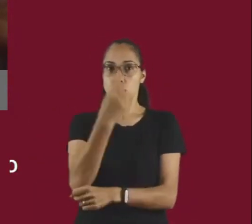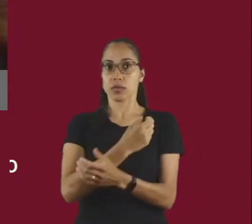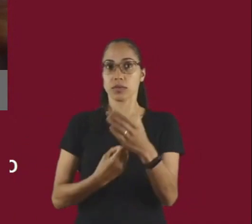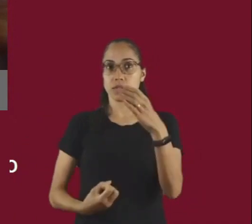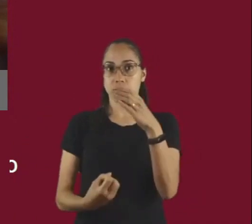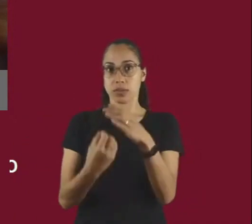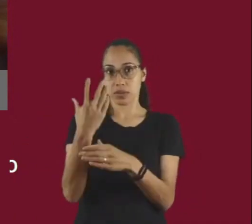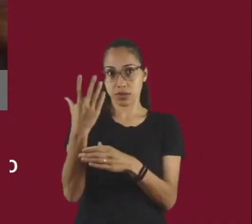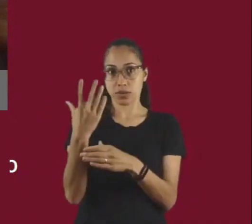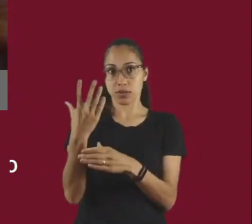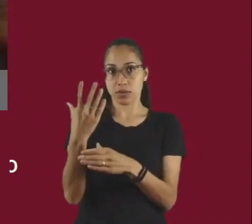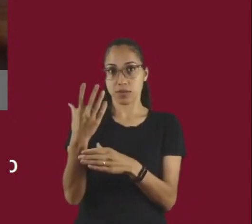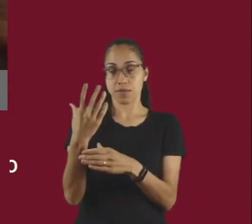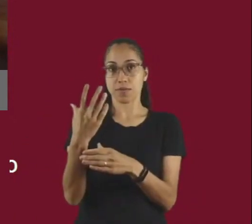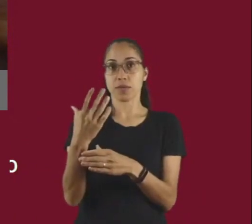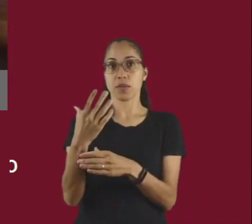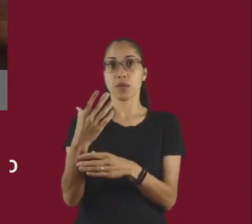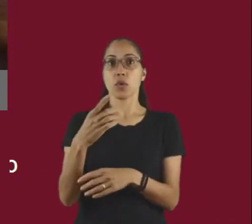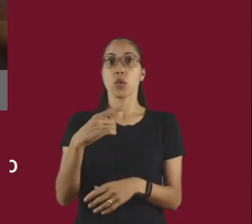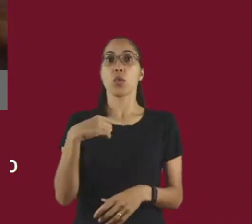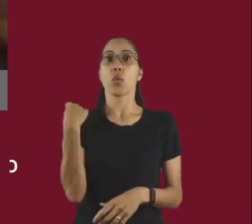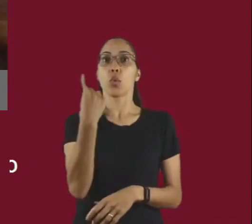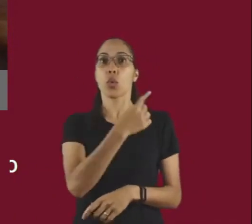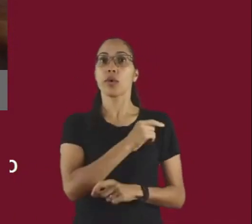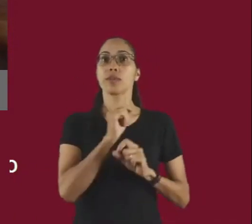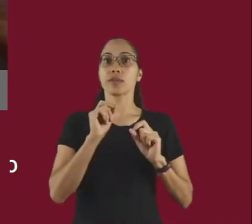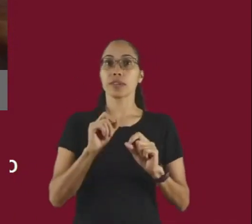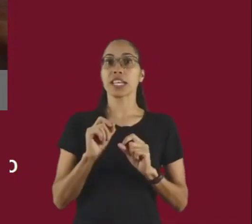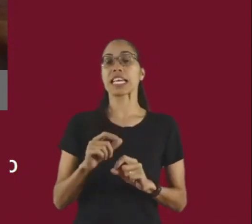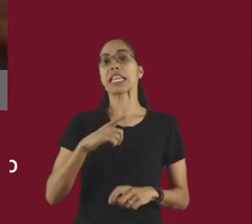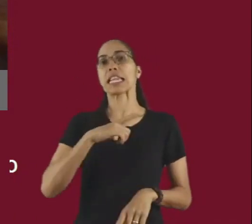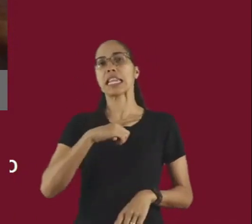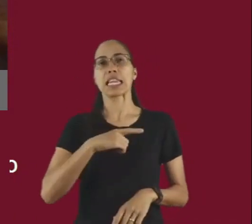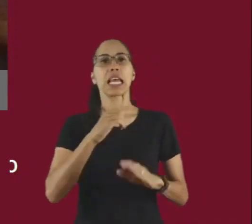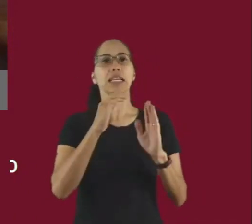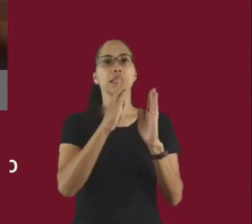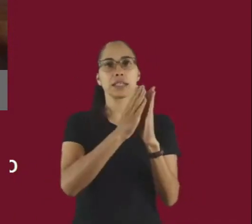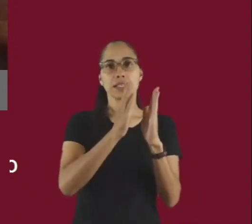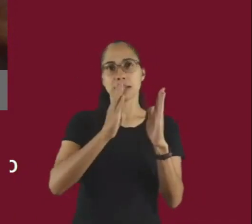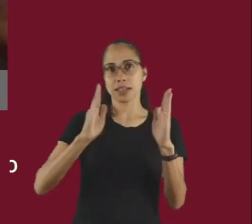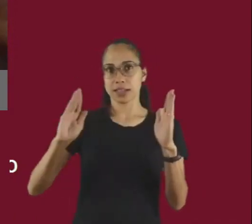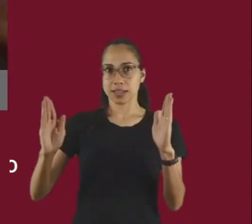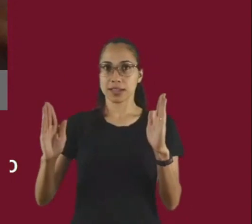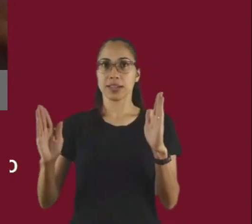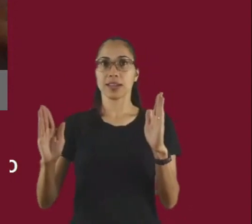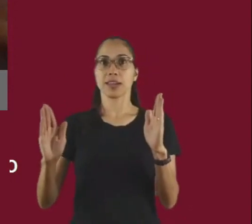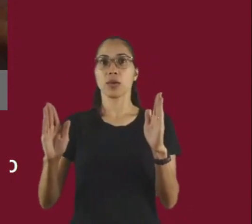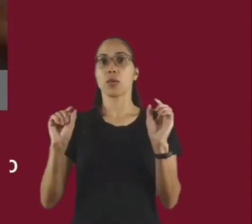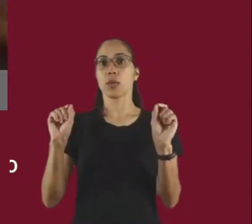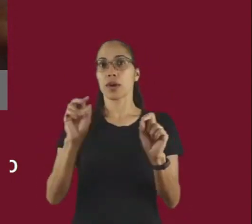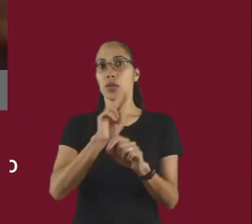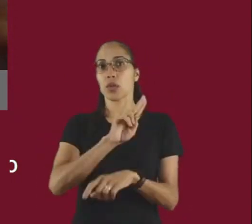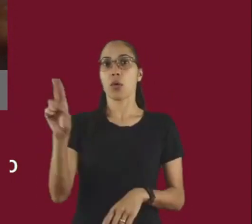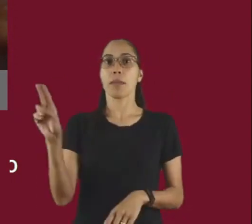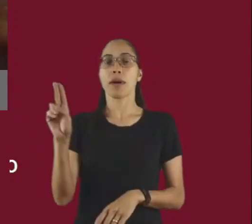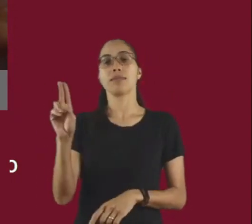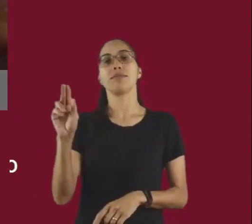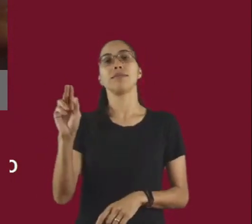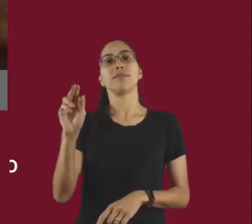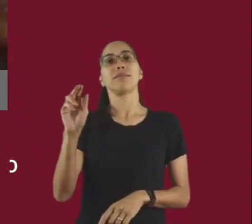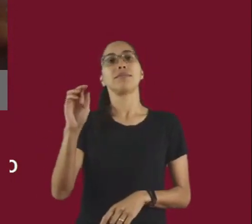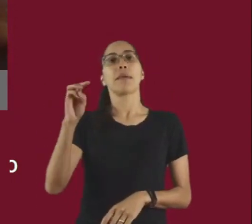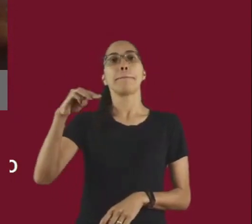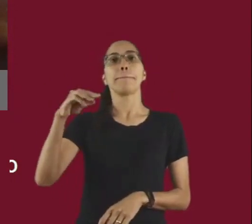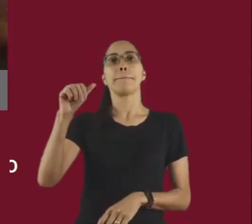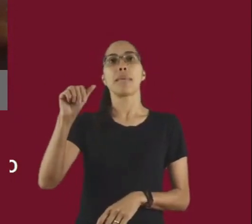isso está no nosso manifesto. E a gente tem uma série que se chama Mais Que Humanes, né, onde